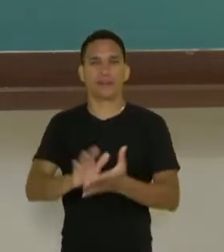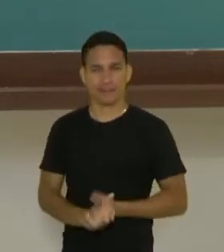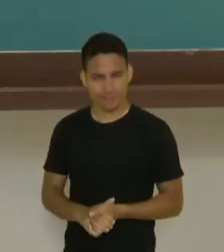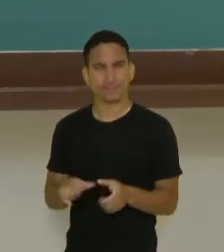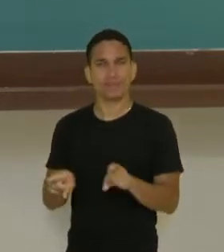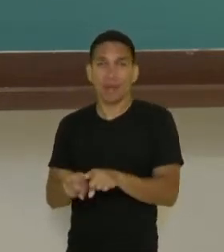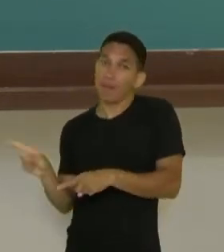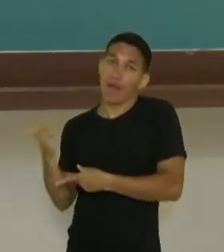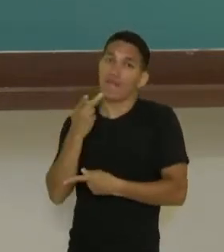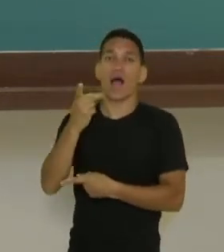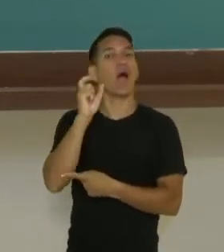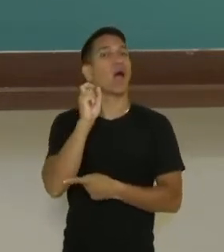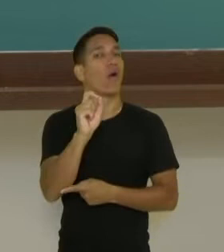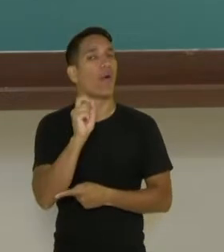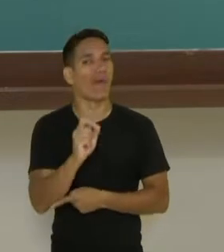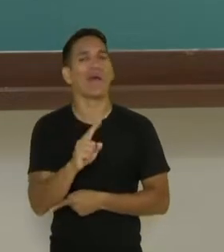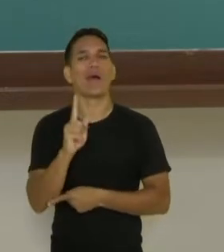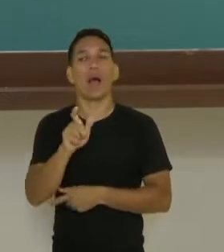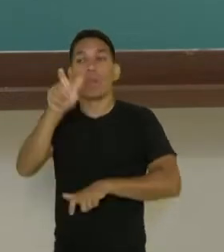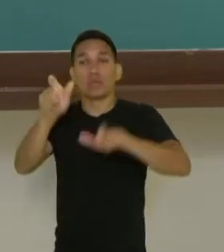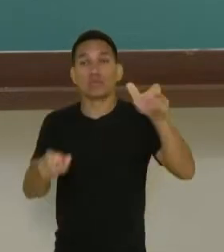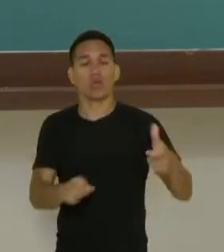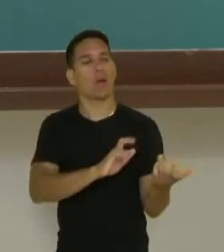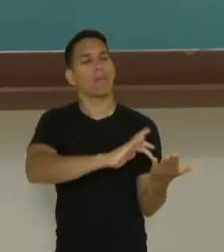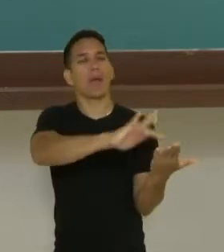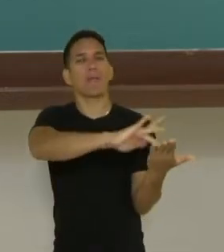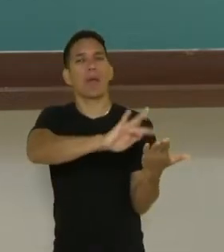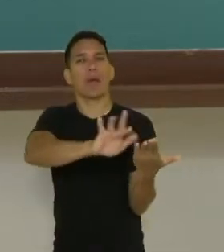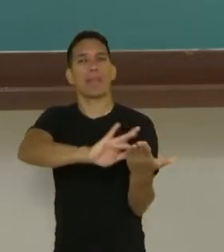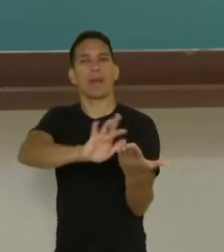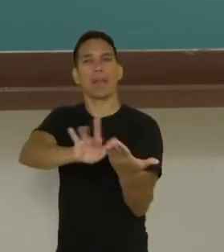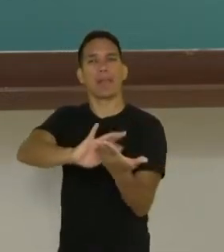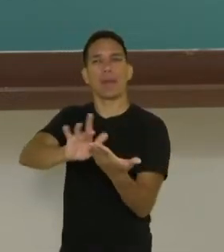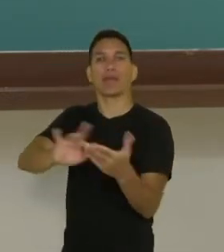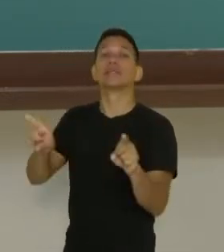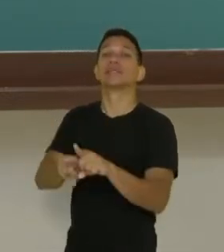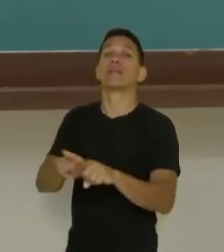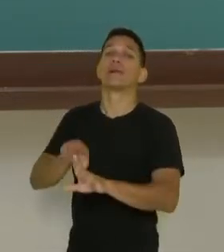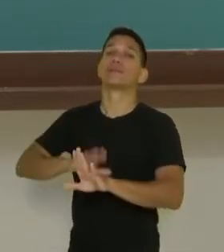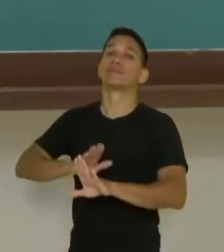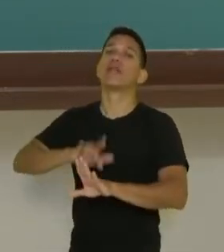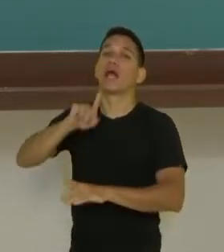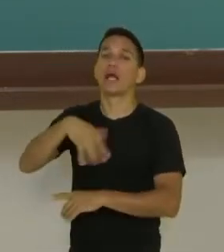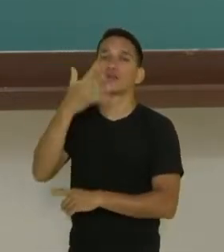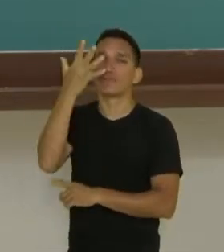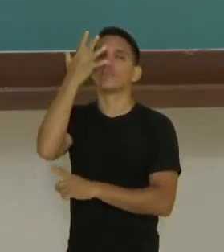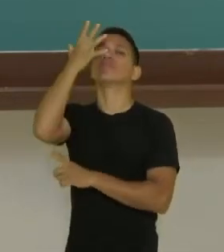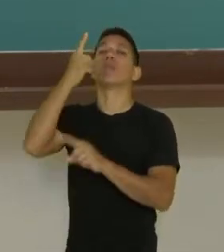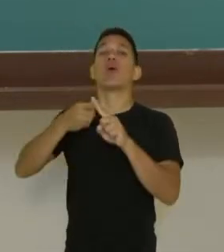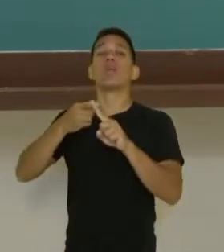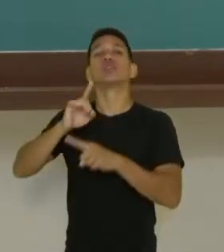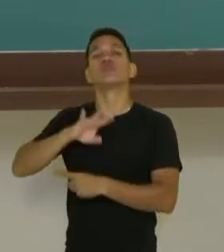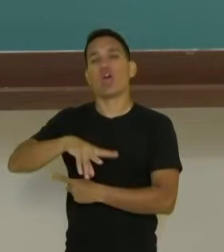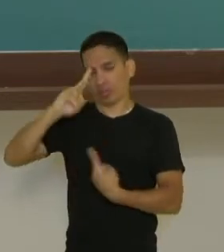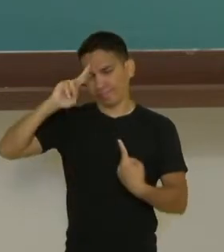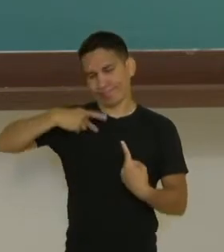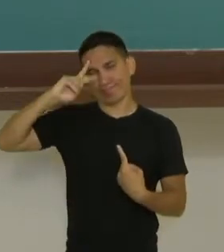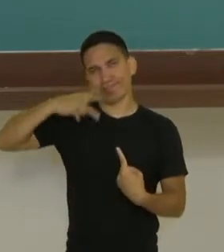dizendo, então, que a pessoa que é consumista, ela também é egoísta, porque só pensa em si